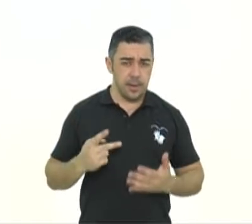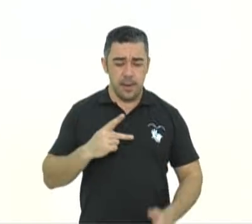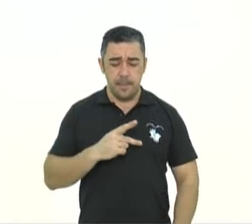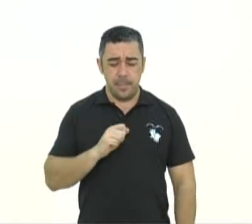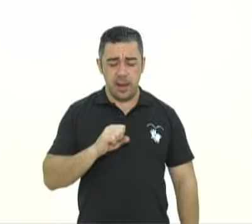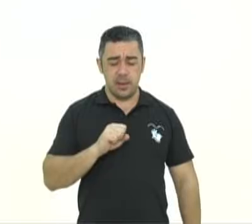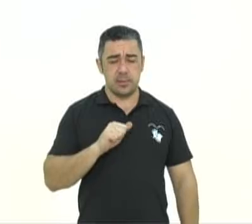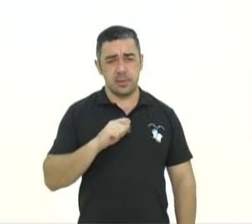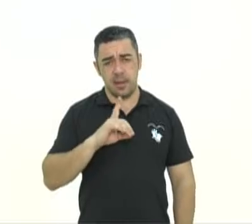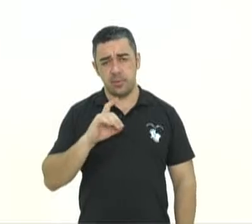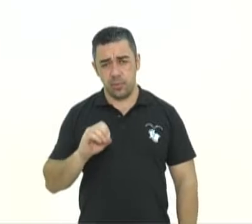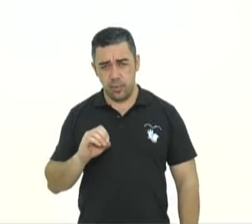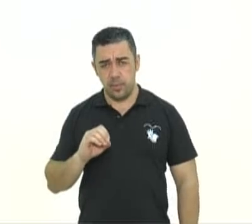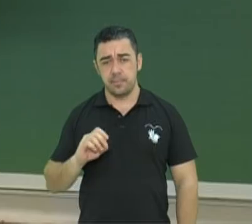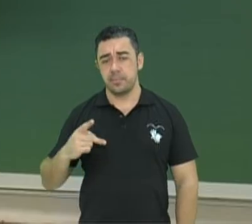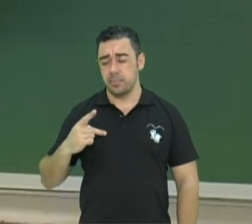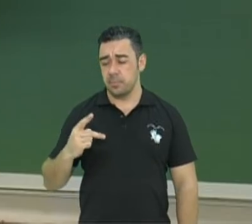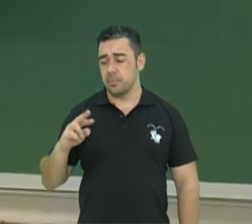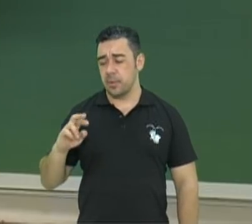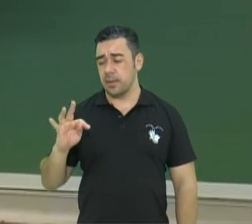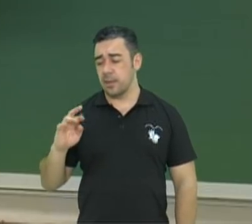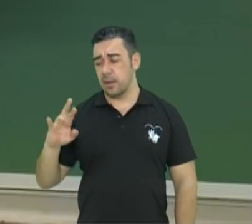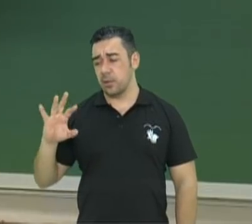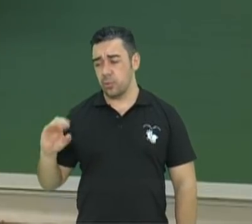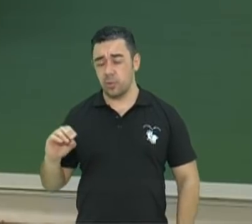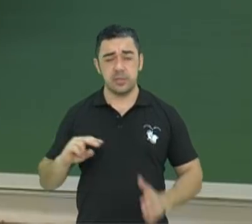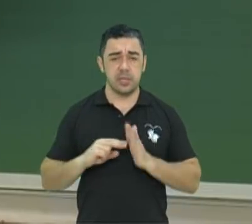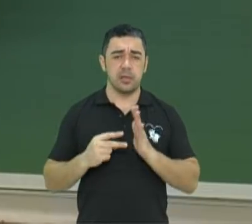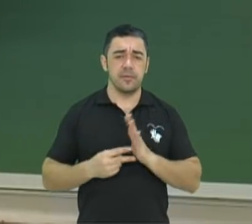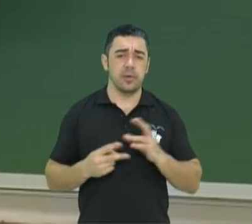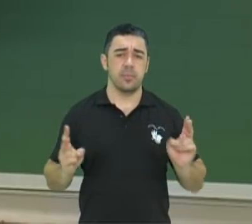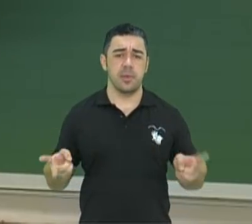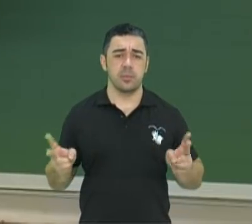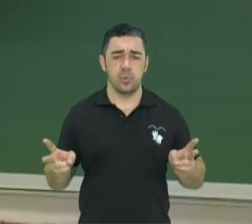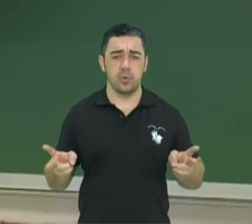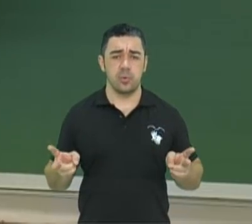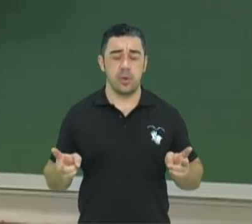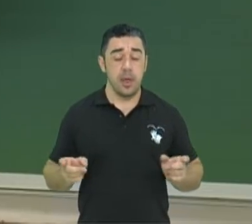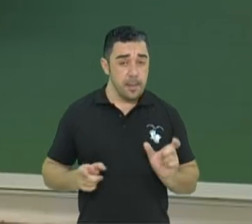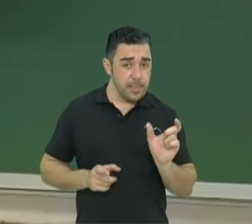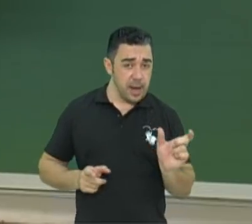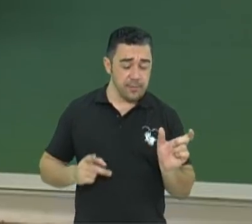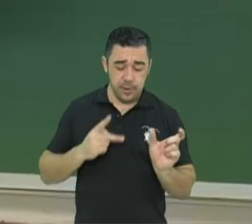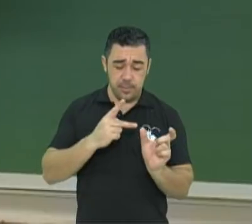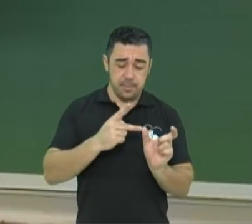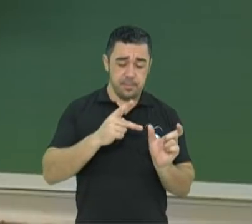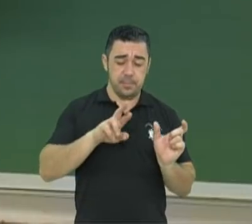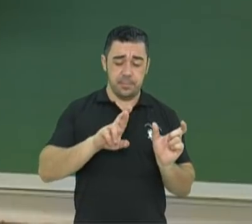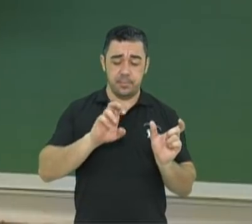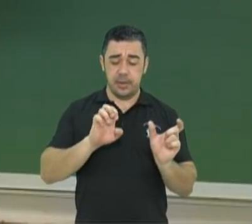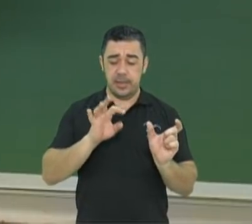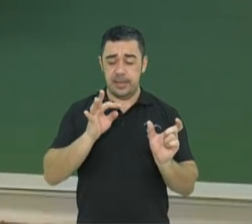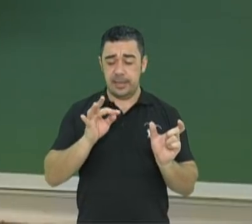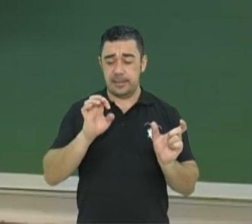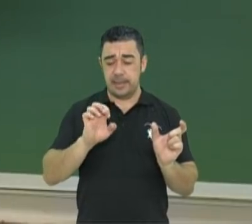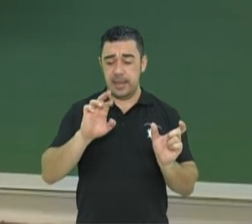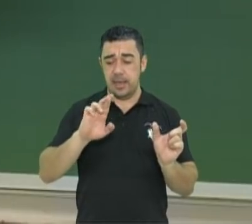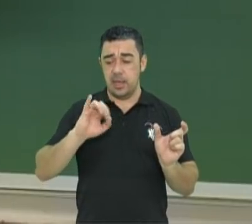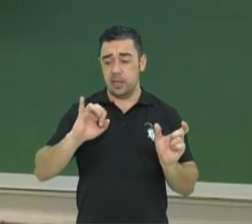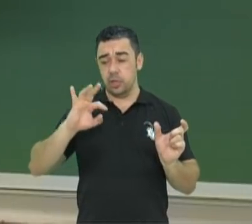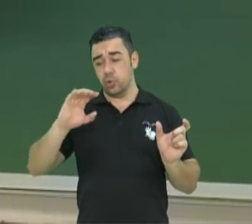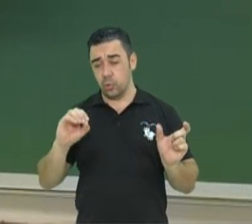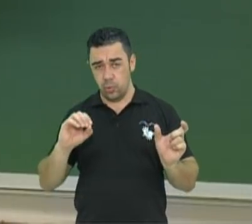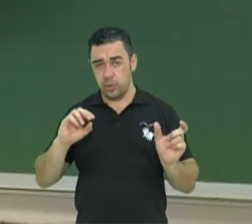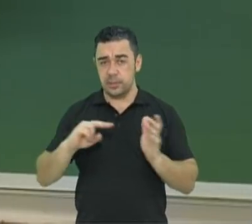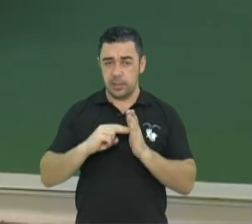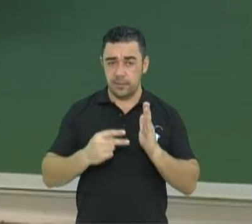e pretérito tem o mesmo significado. Então, sempre que você ouvir esse termo pretérito, lembre que está sendo